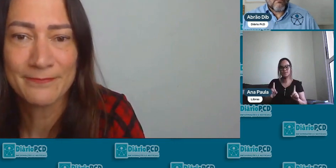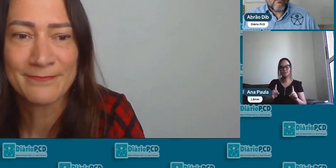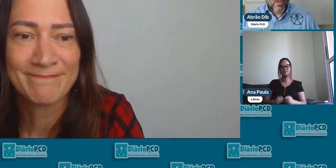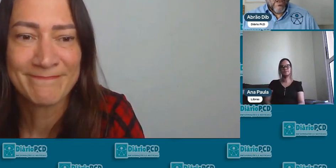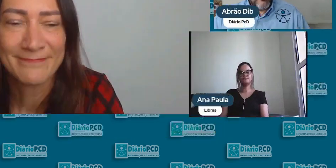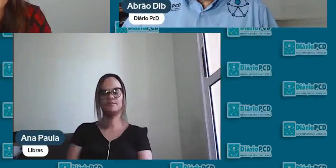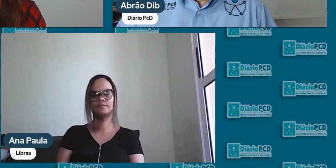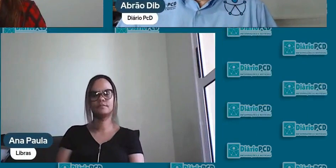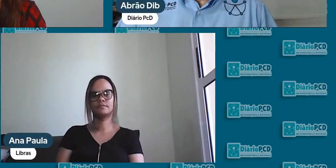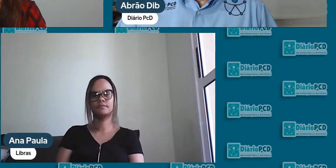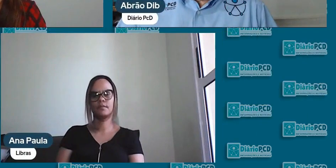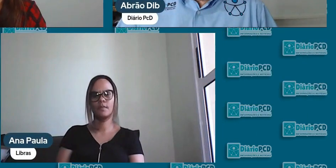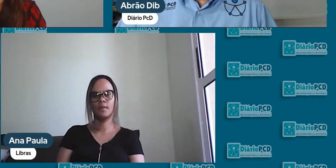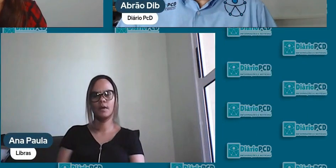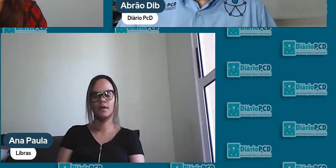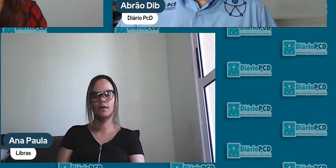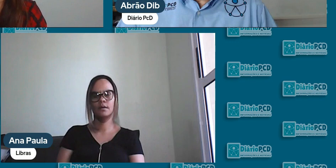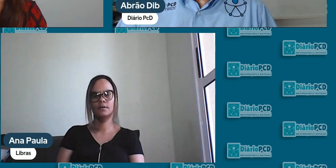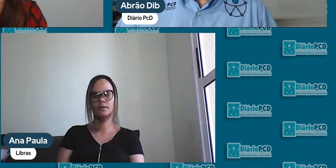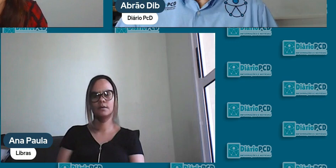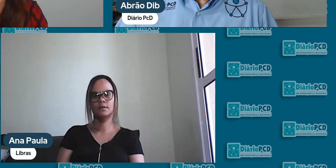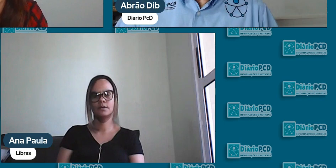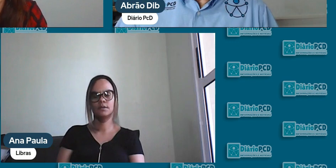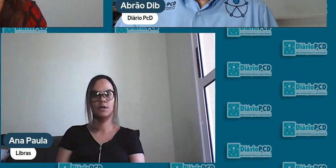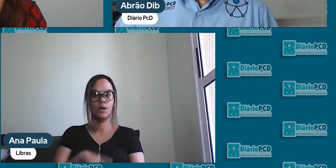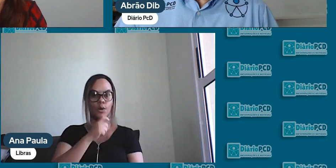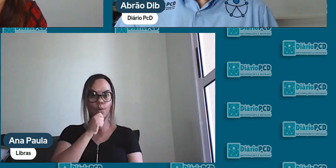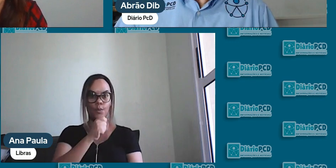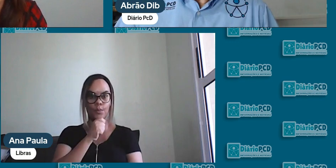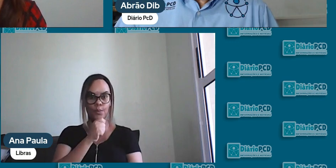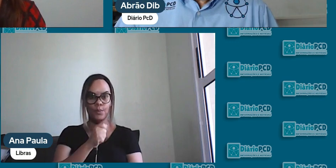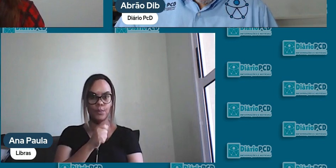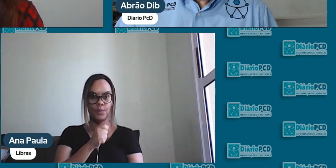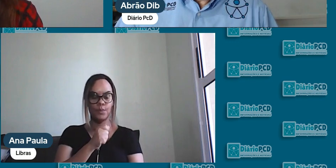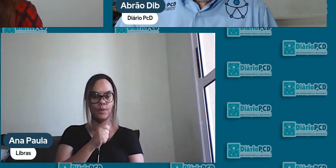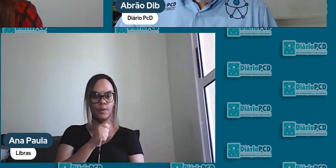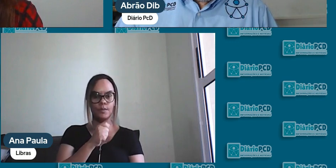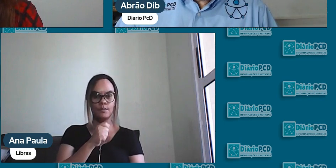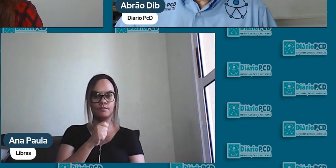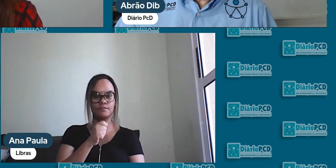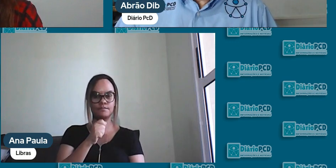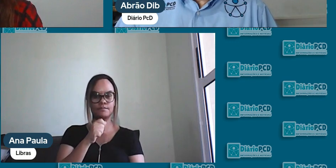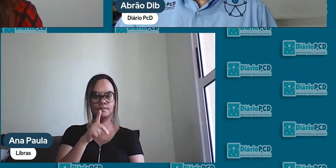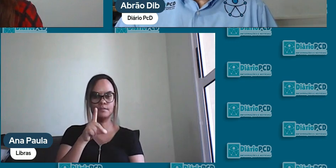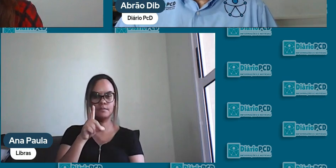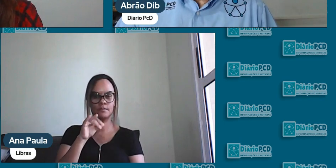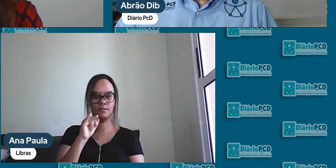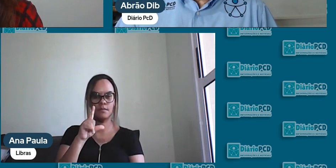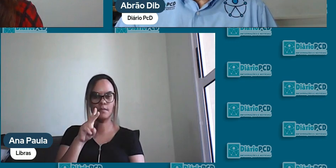né? Nós estamos entrevistando a doutora Laila Vilela,